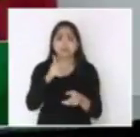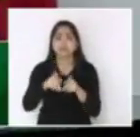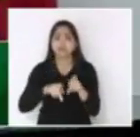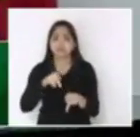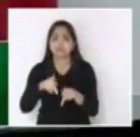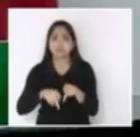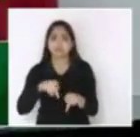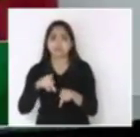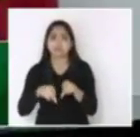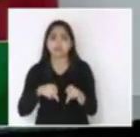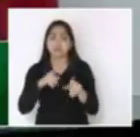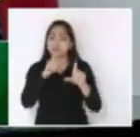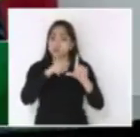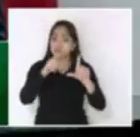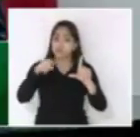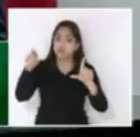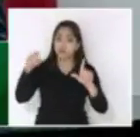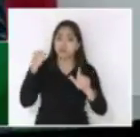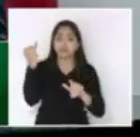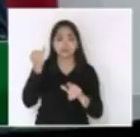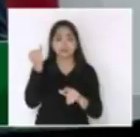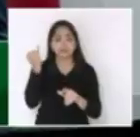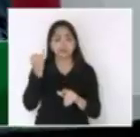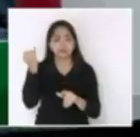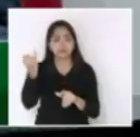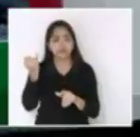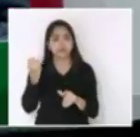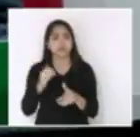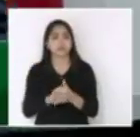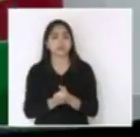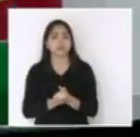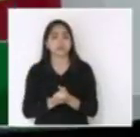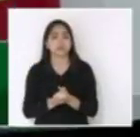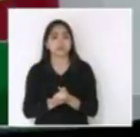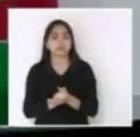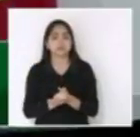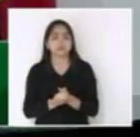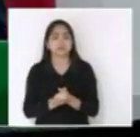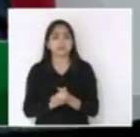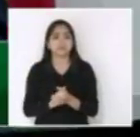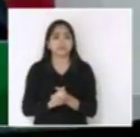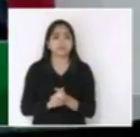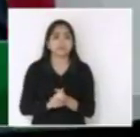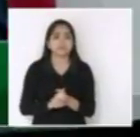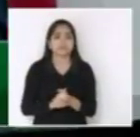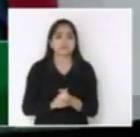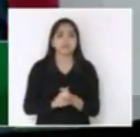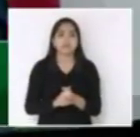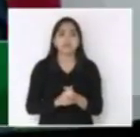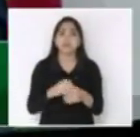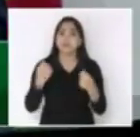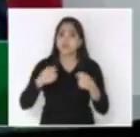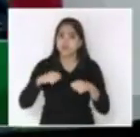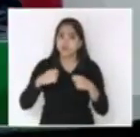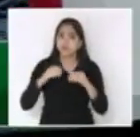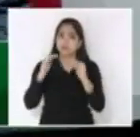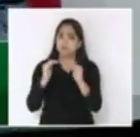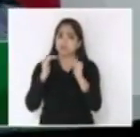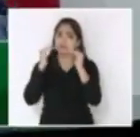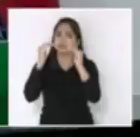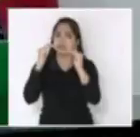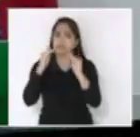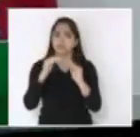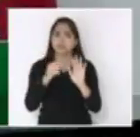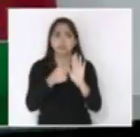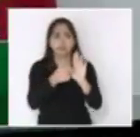Isso são dados importantes, presidente Marcondes, Mário Marcondes, que nós temos que enaltecer, que nós